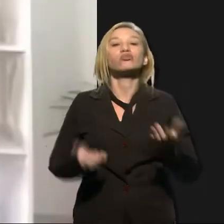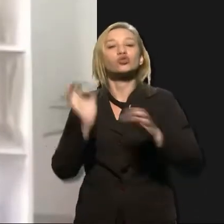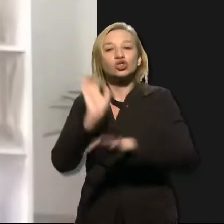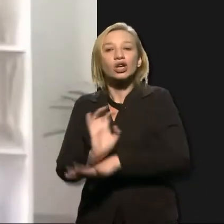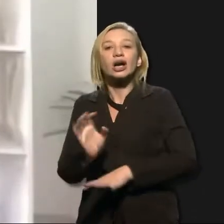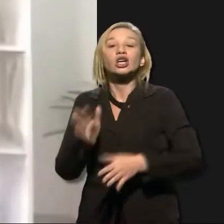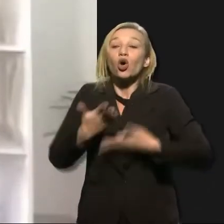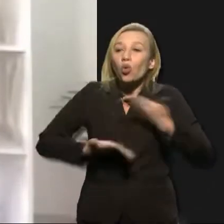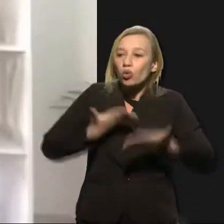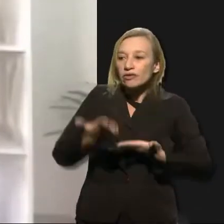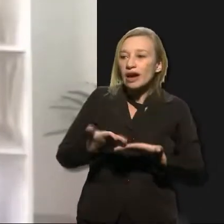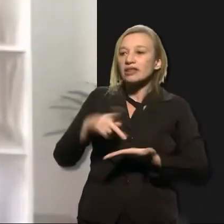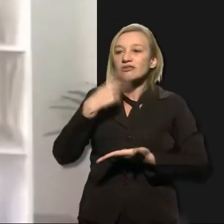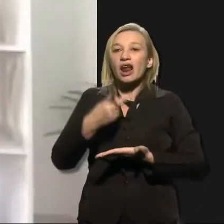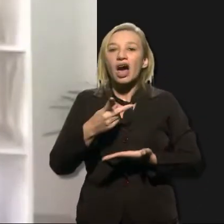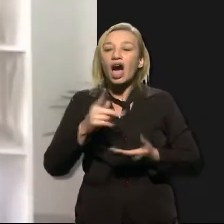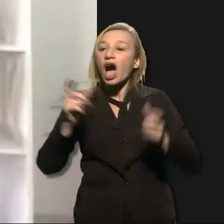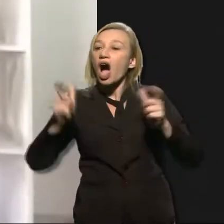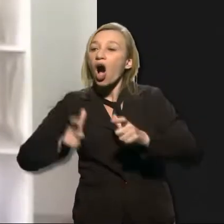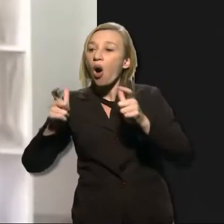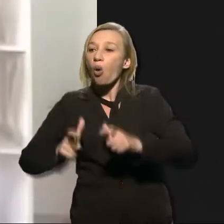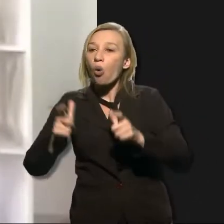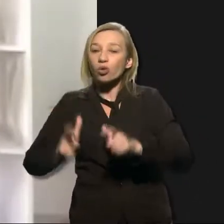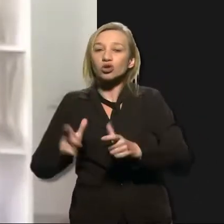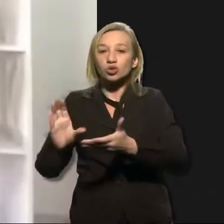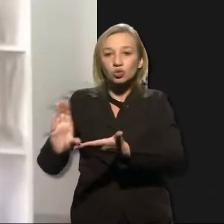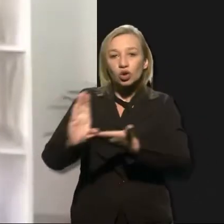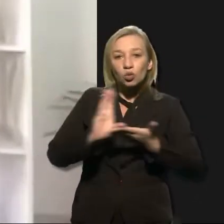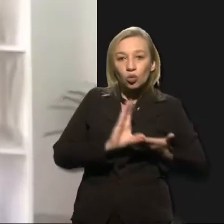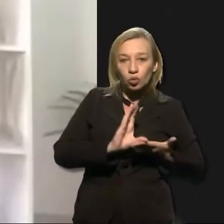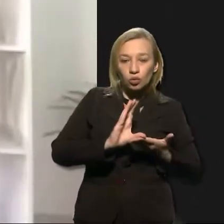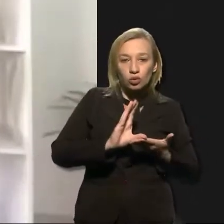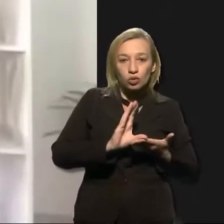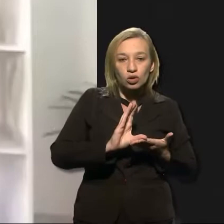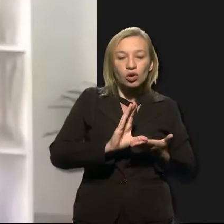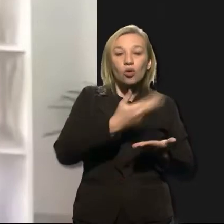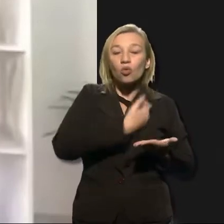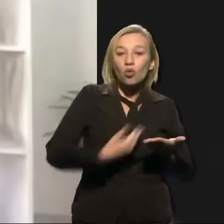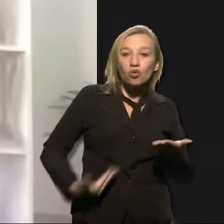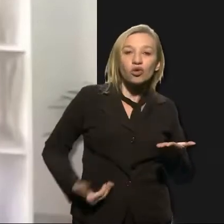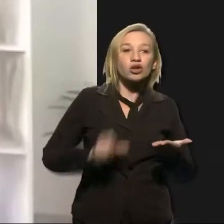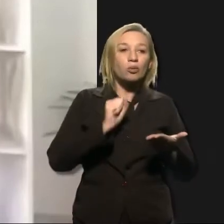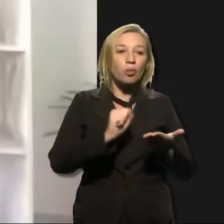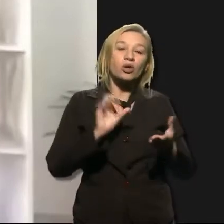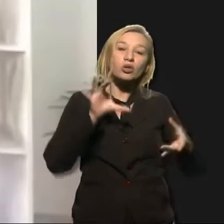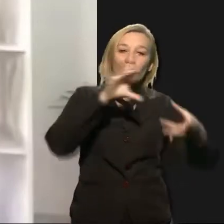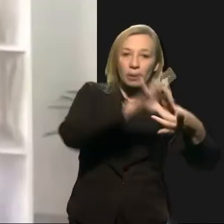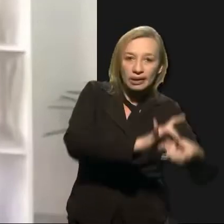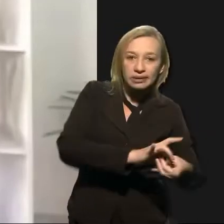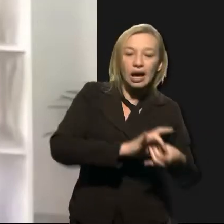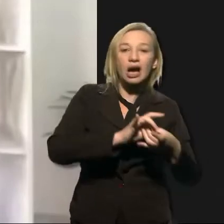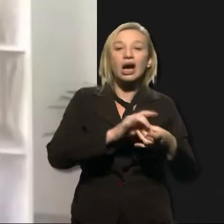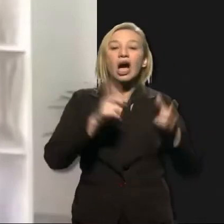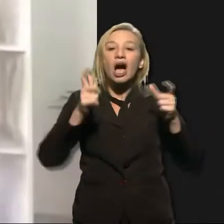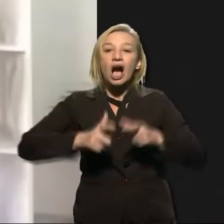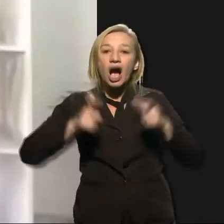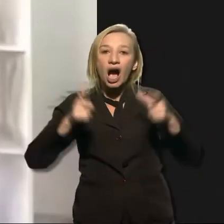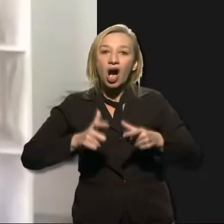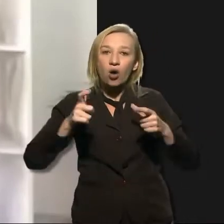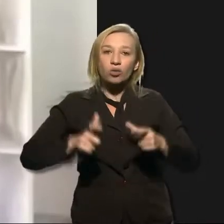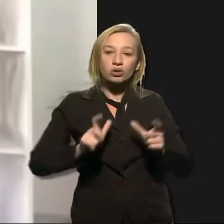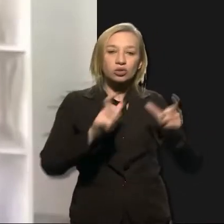do Estado. Então, a gente teve muito cuidado de dizer de onde que vem esses recursos que o governo